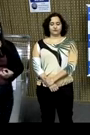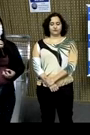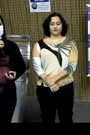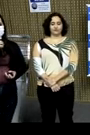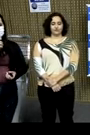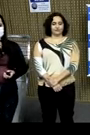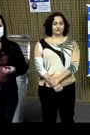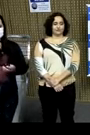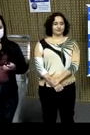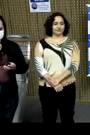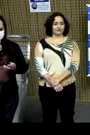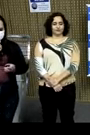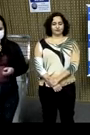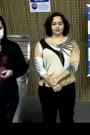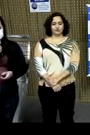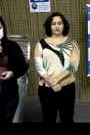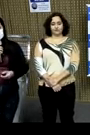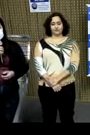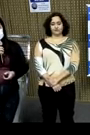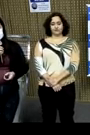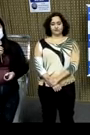para a lotação de farmacêutico em nossa unidade.